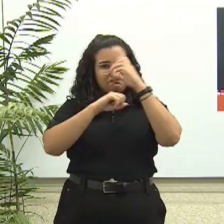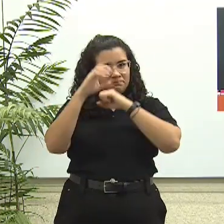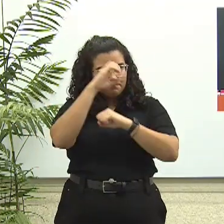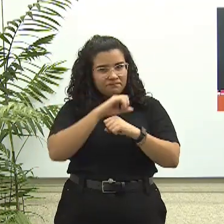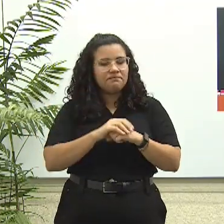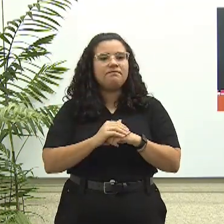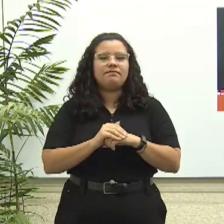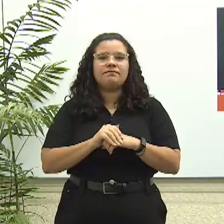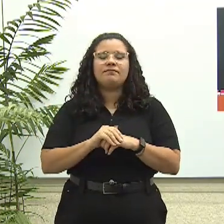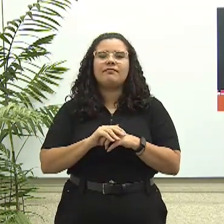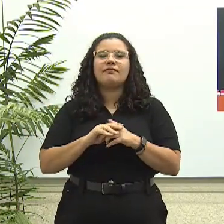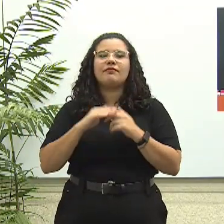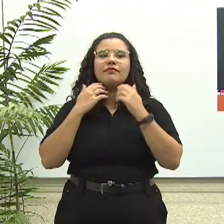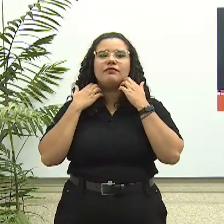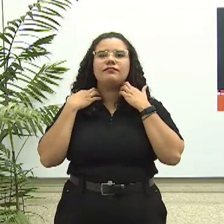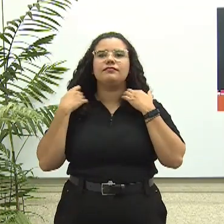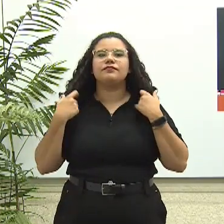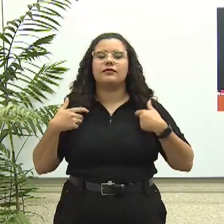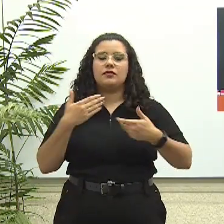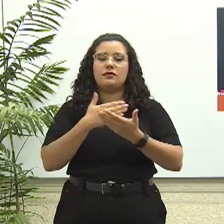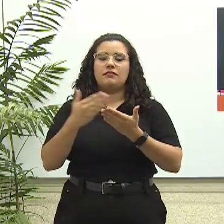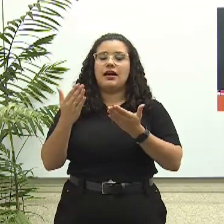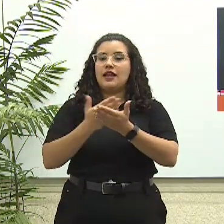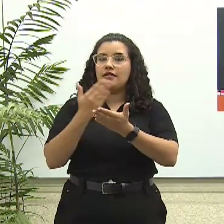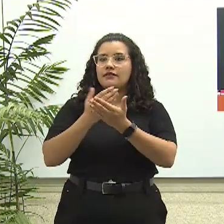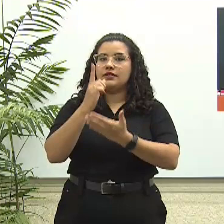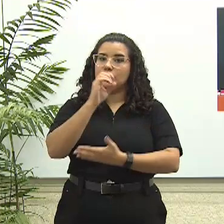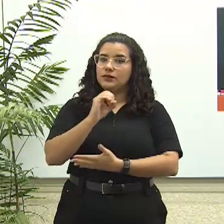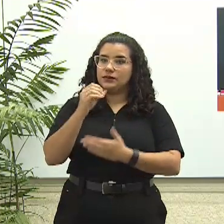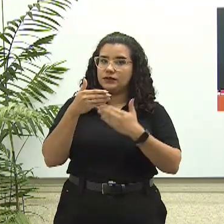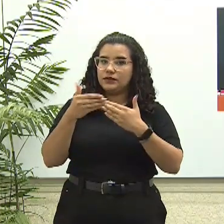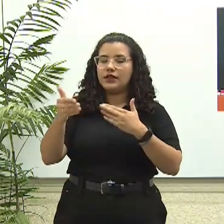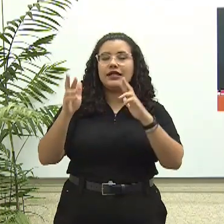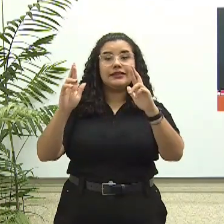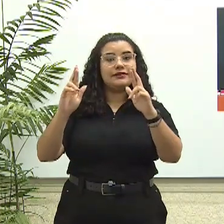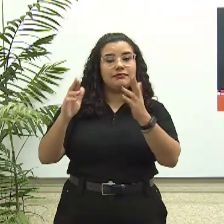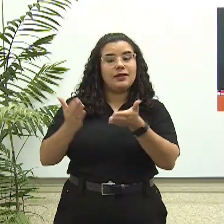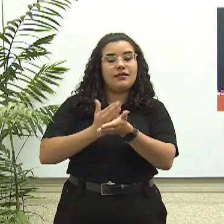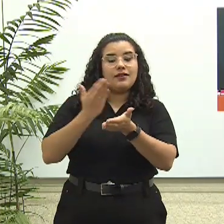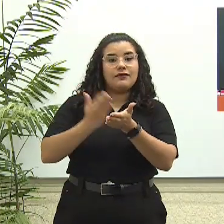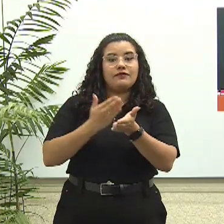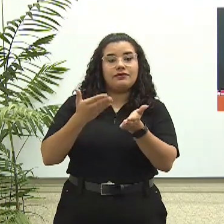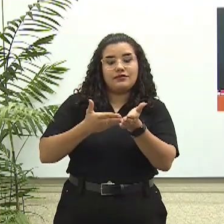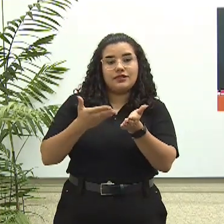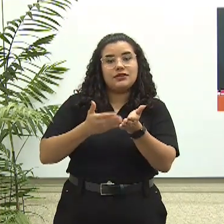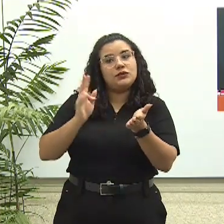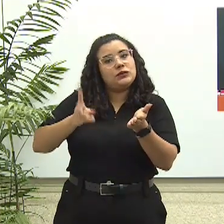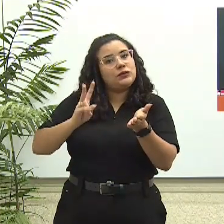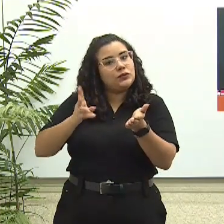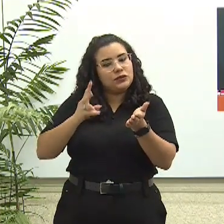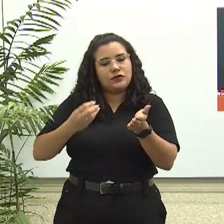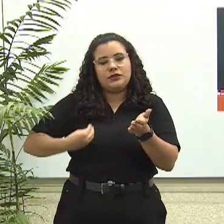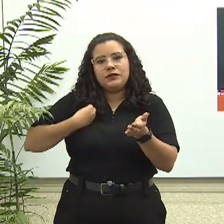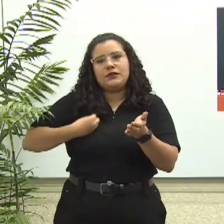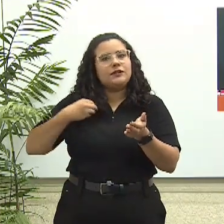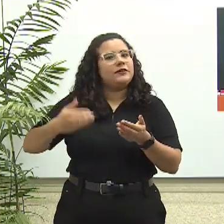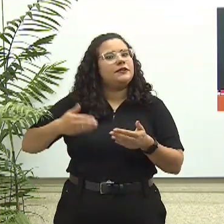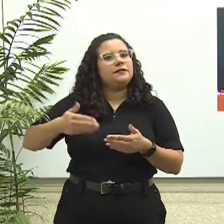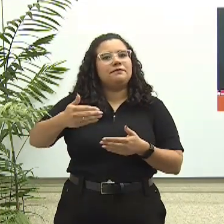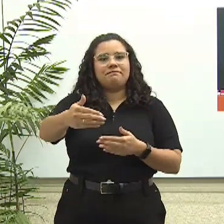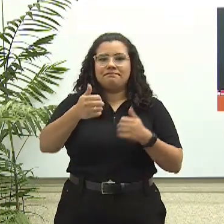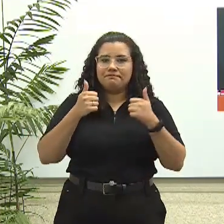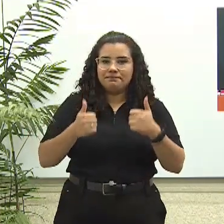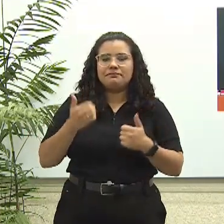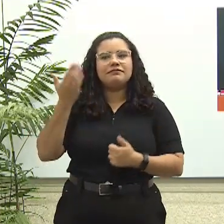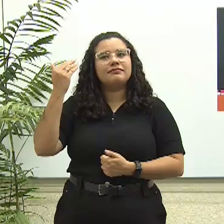no dia 15 15 de outubro e esperamos manter a revista eh semestralmente ativa eu tive um